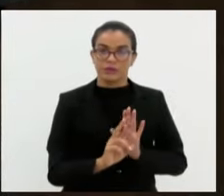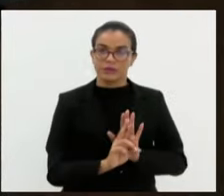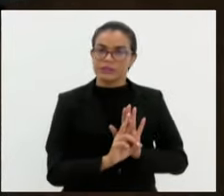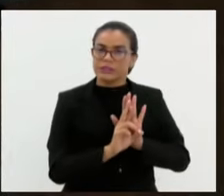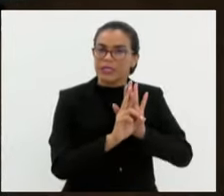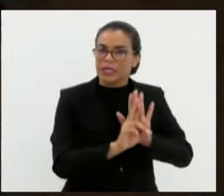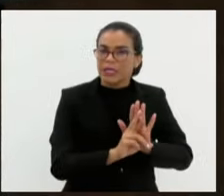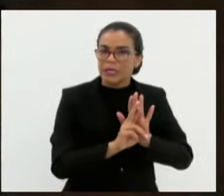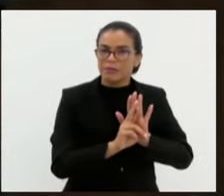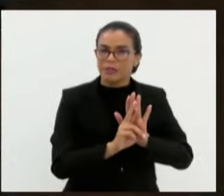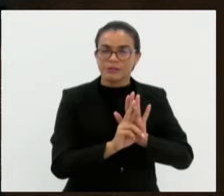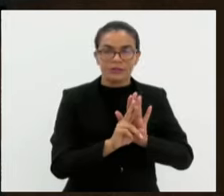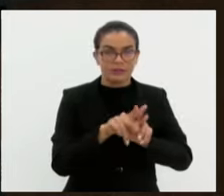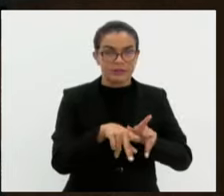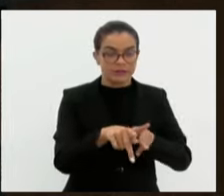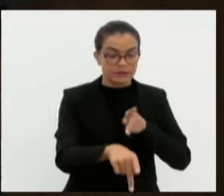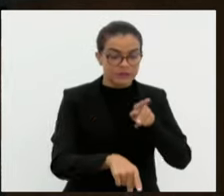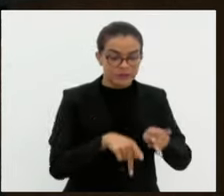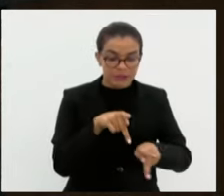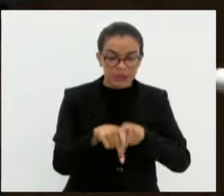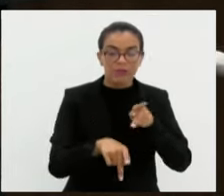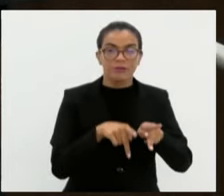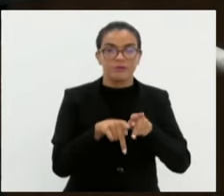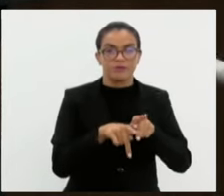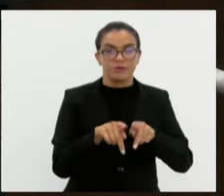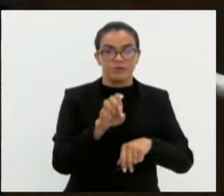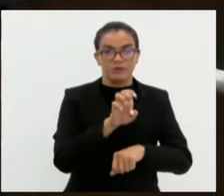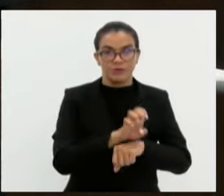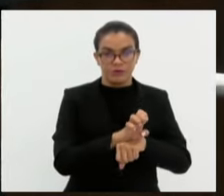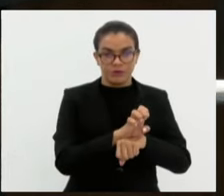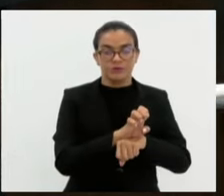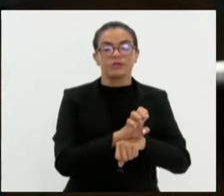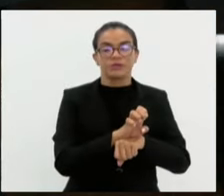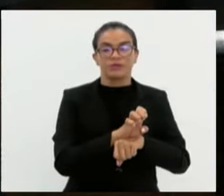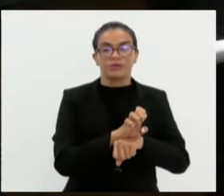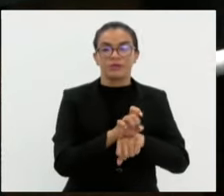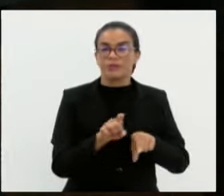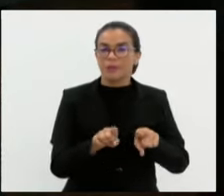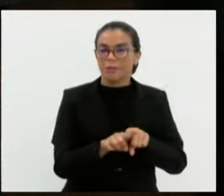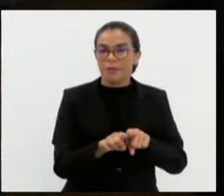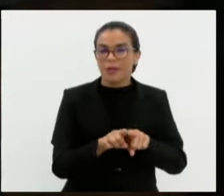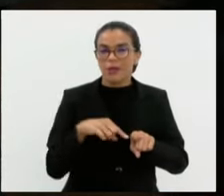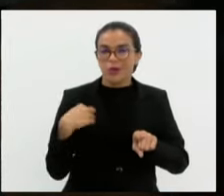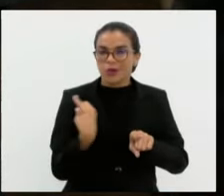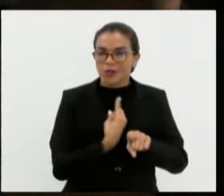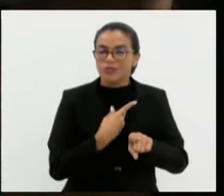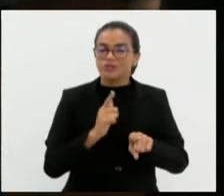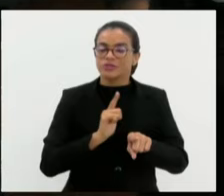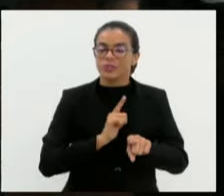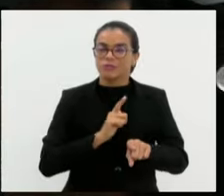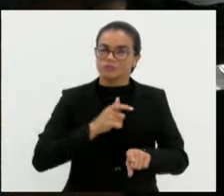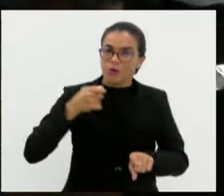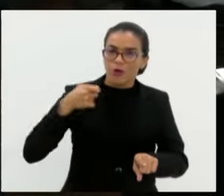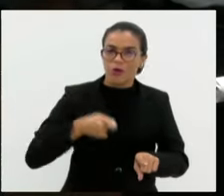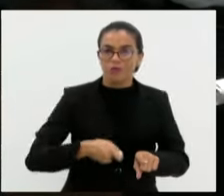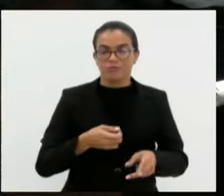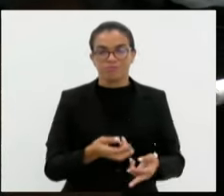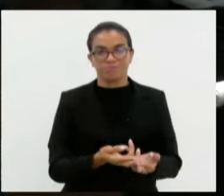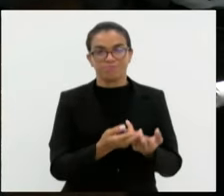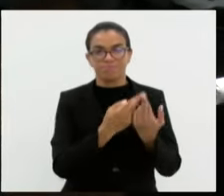do povo do nosso Estado e temos a obrigação de ter